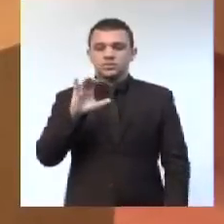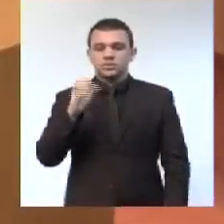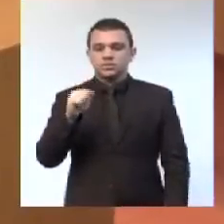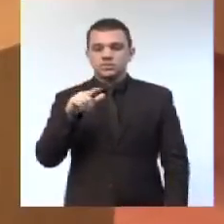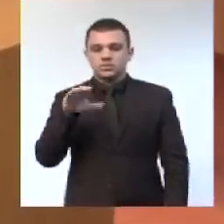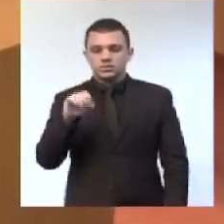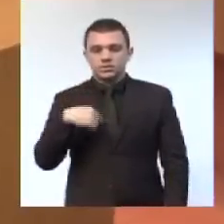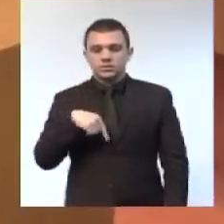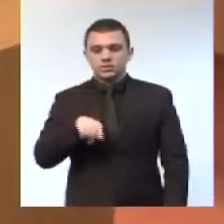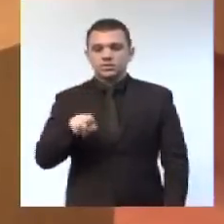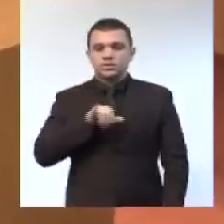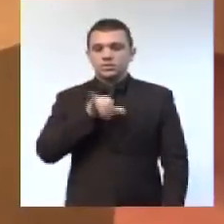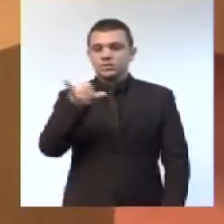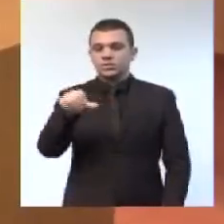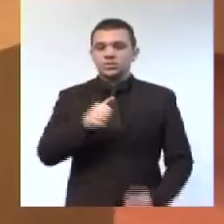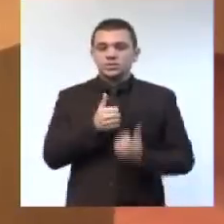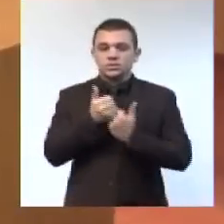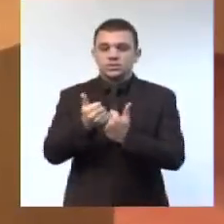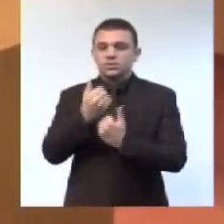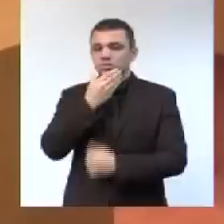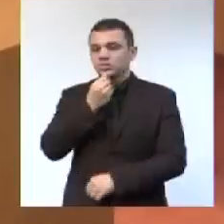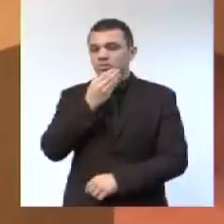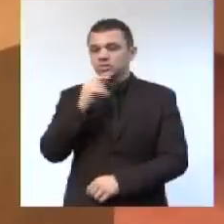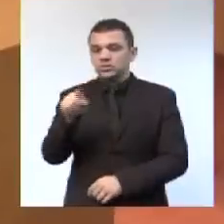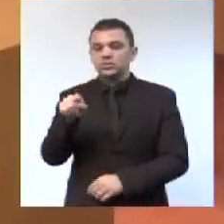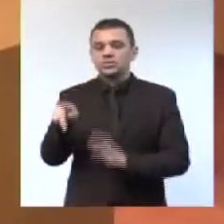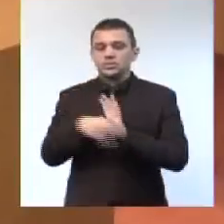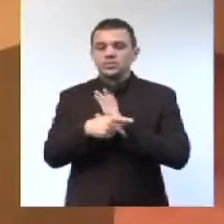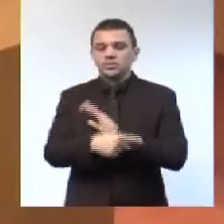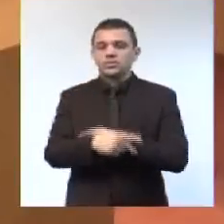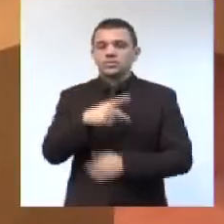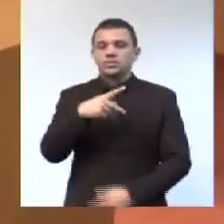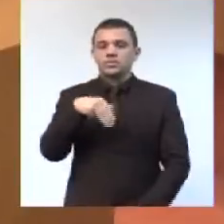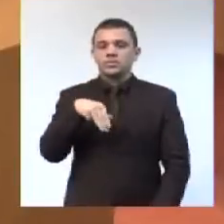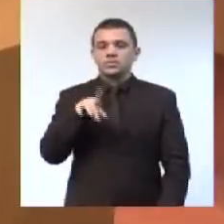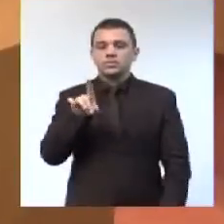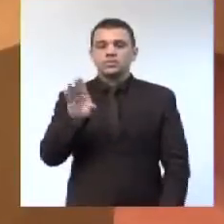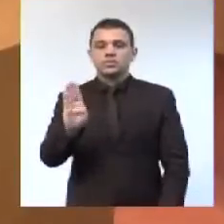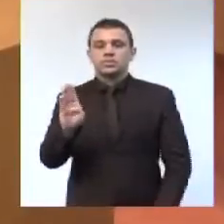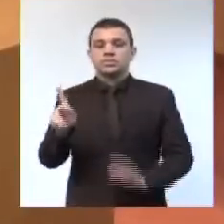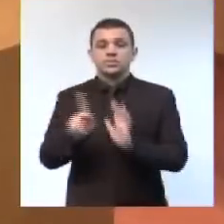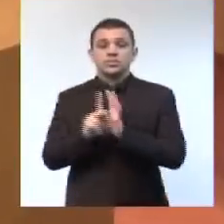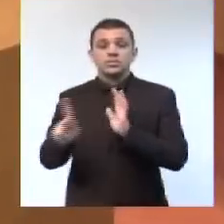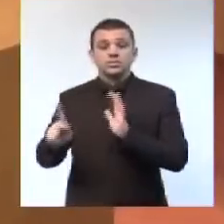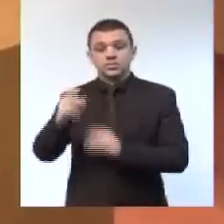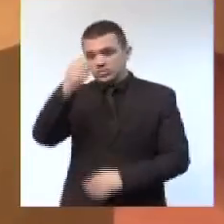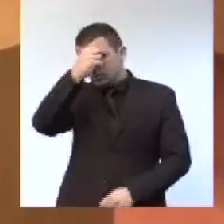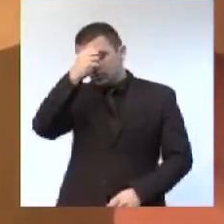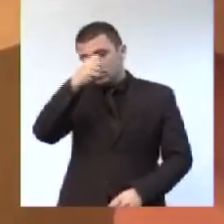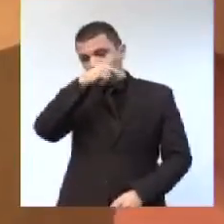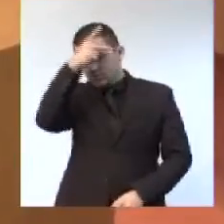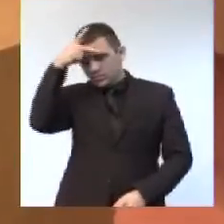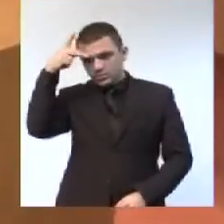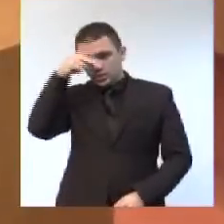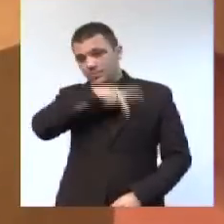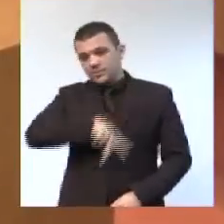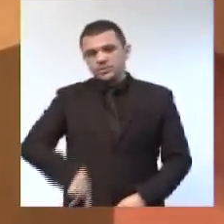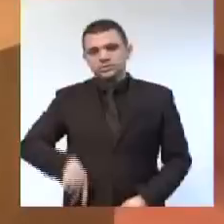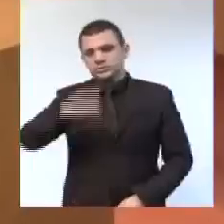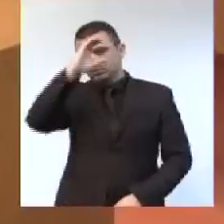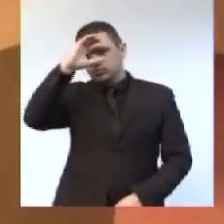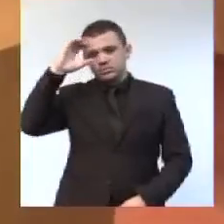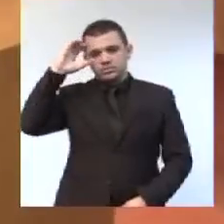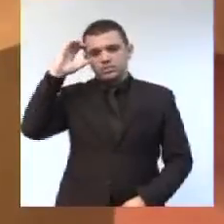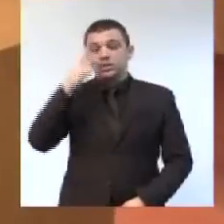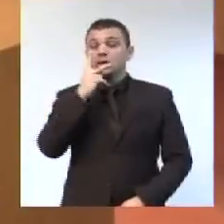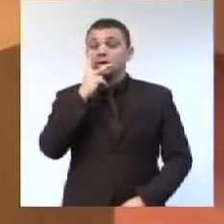apoiar um companheiro do PMDB, que era presidente da Câmara, e que o pai da deputada Andréa destituiu esse companheiro da presidência da Câmara.